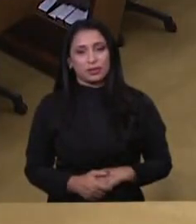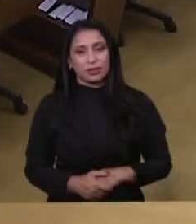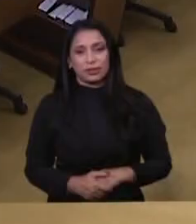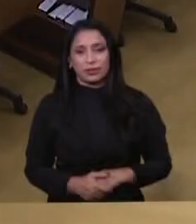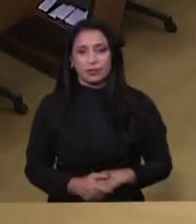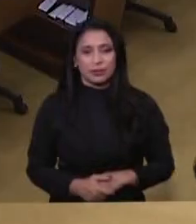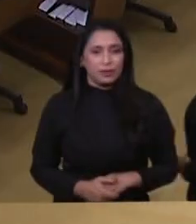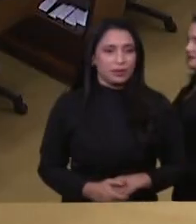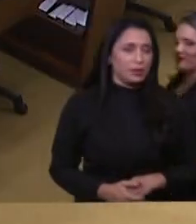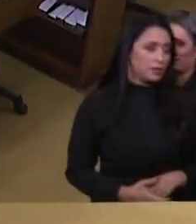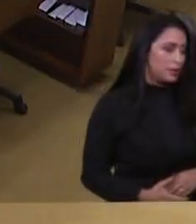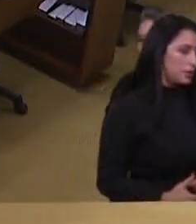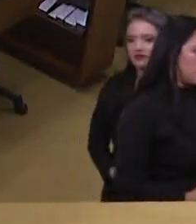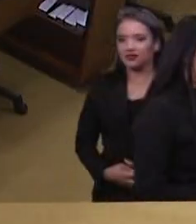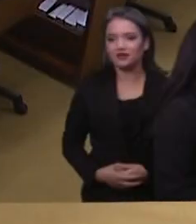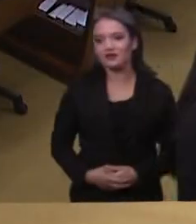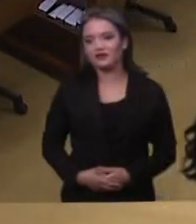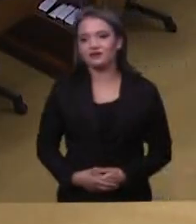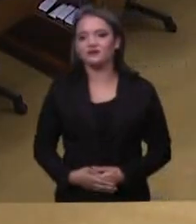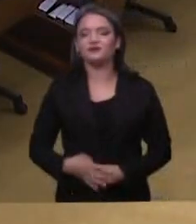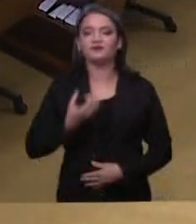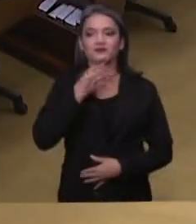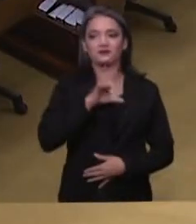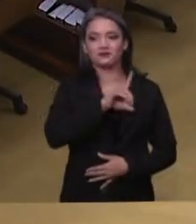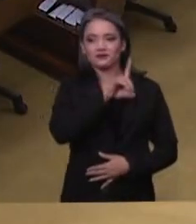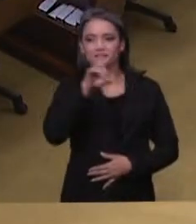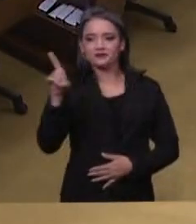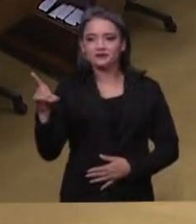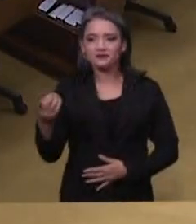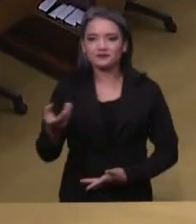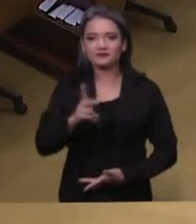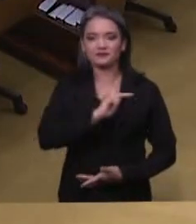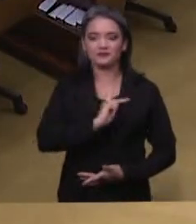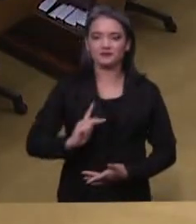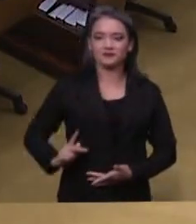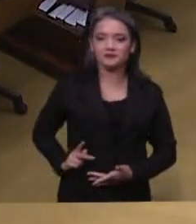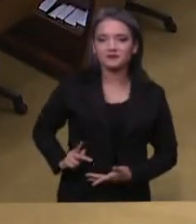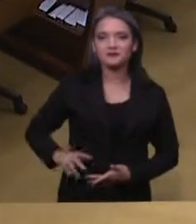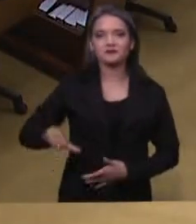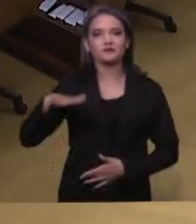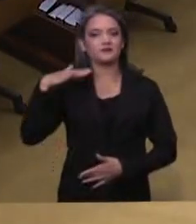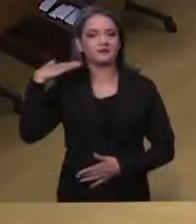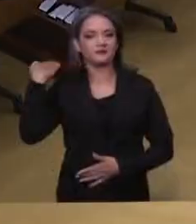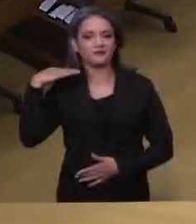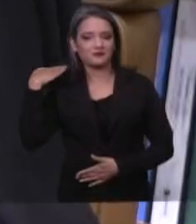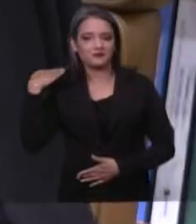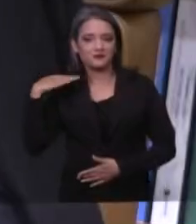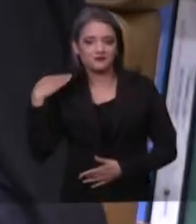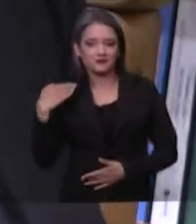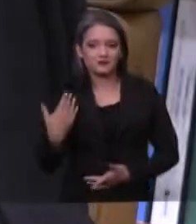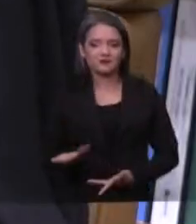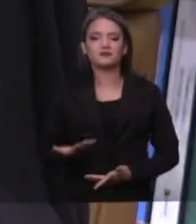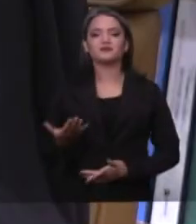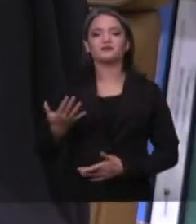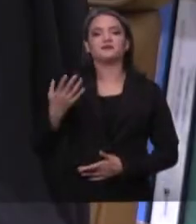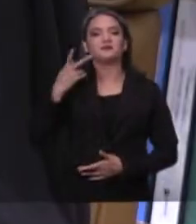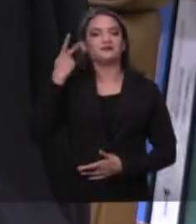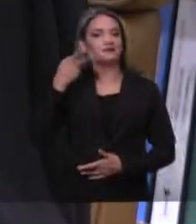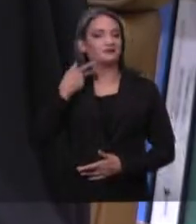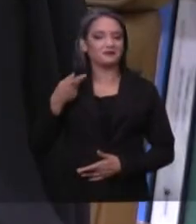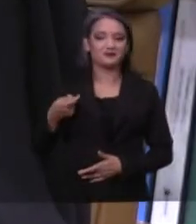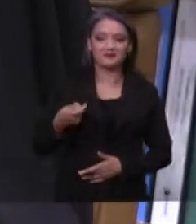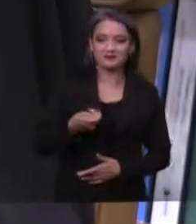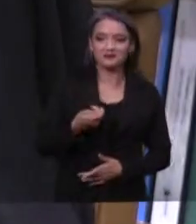Muito bom dia, presidente. Ministra Carmen Lúcia, pesados colegas, doutor Carlos Frederico. Eu inicio